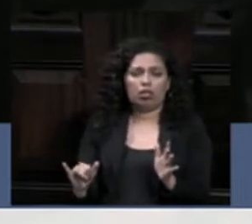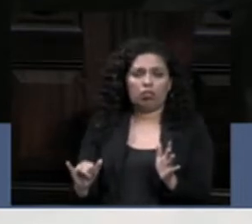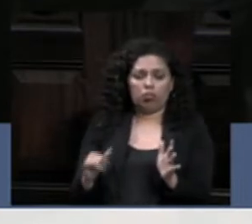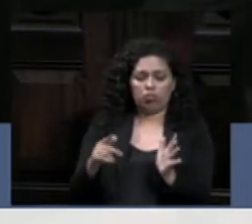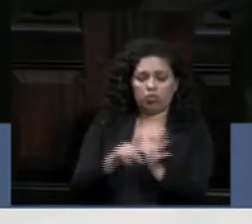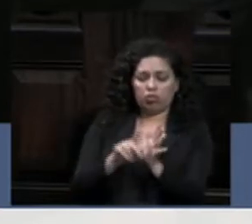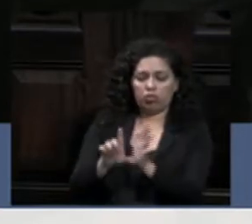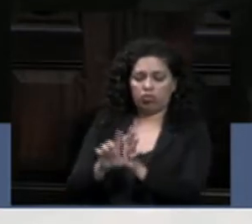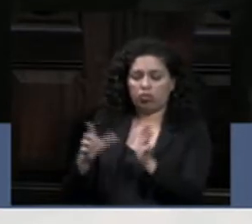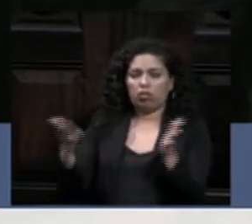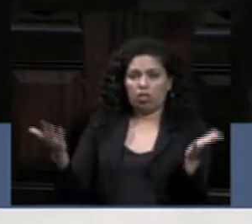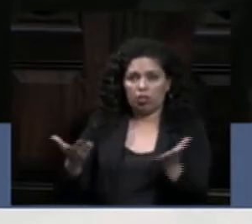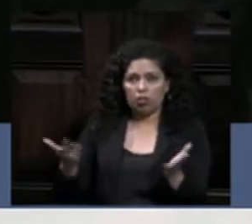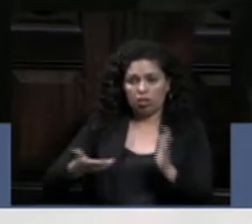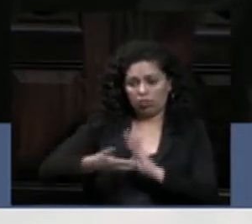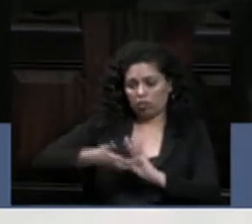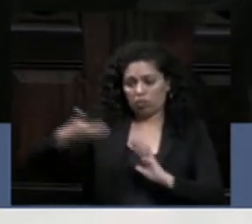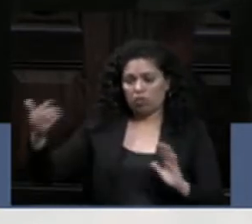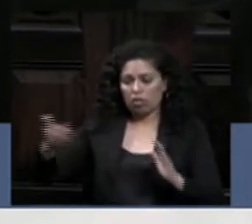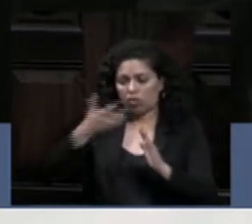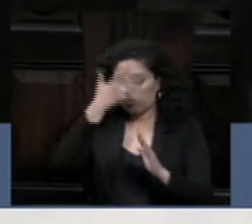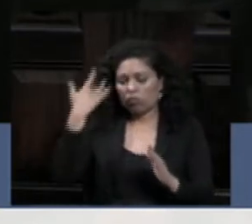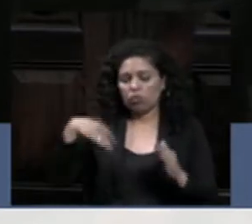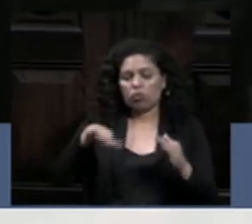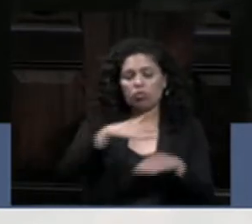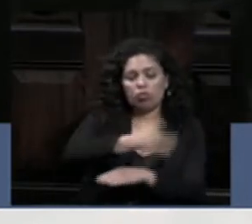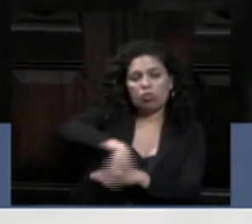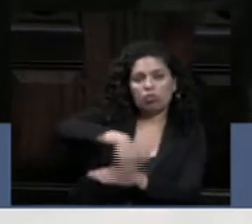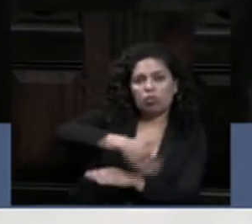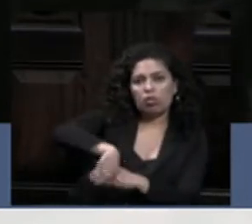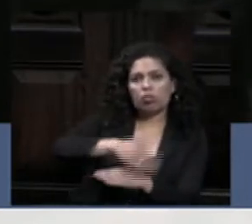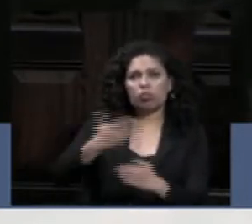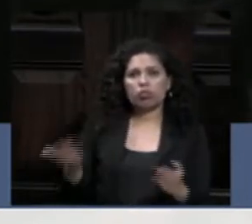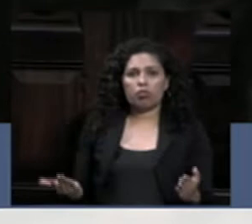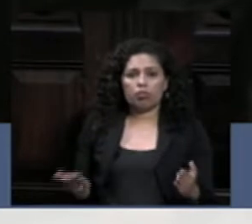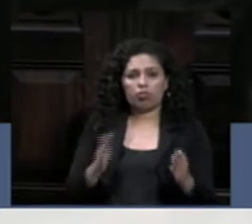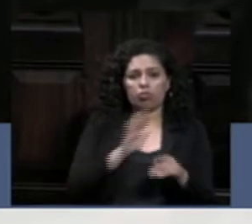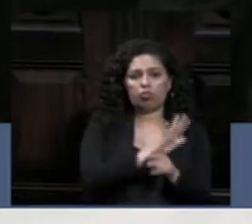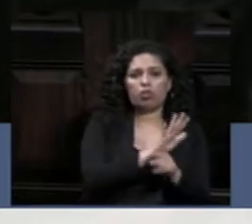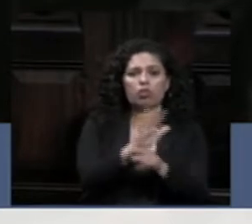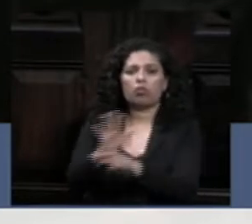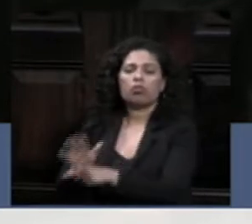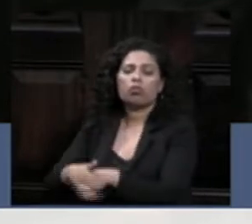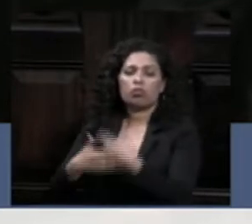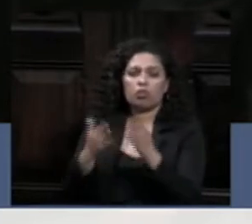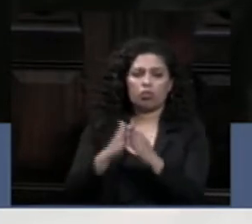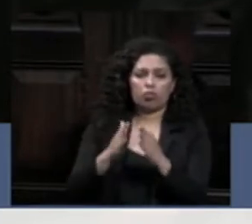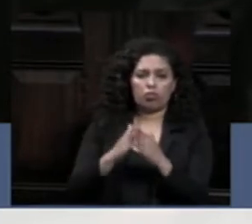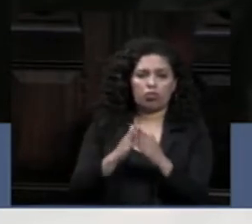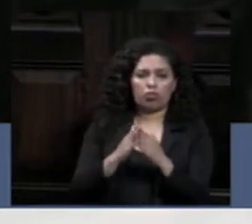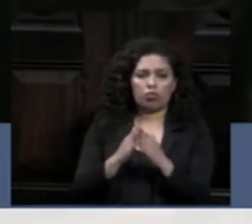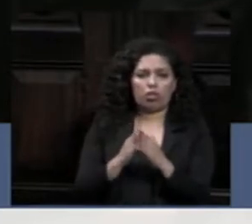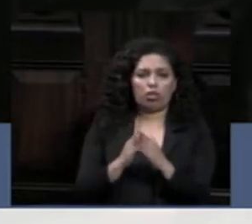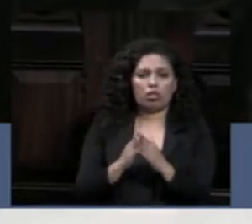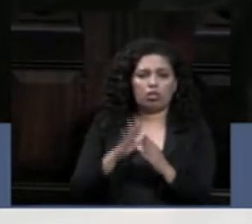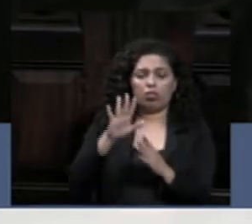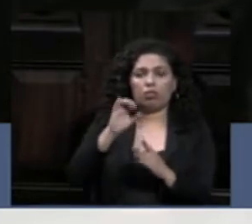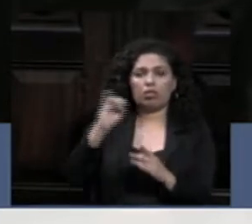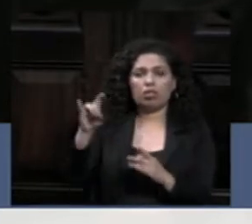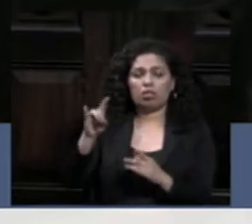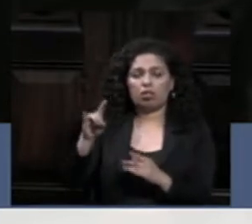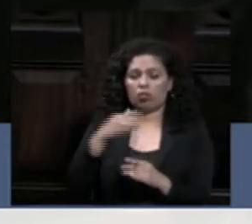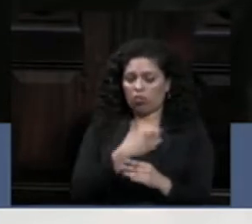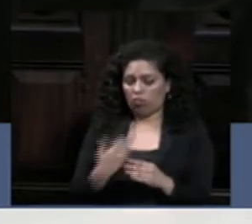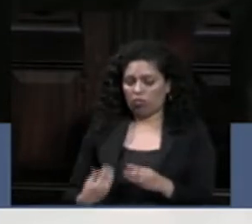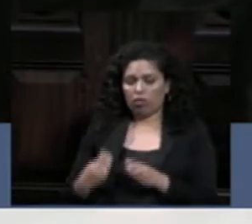efetivamente para tirar essas pessoas da vulnerabilidade, das drogas, da drogadição? Recentemente, quero fazer vênia a sua palavra, dizer, deputado